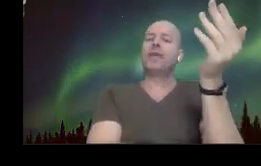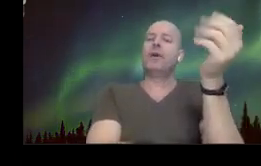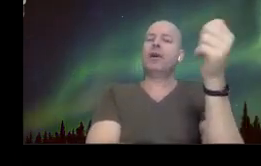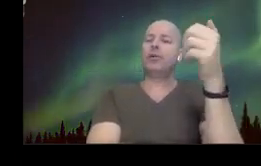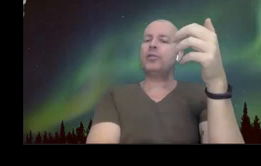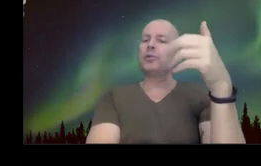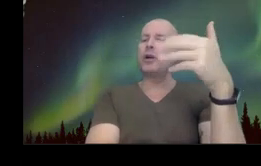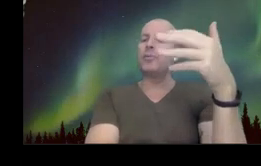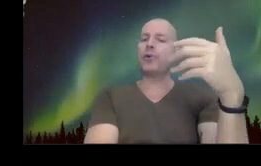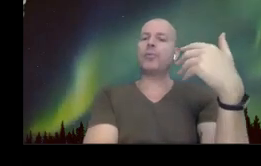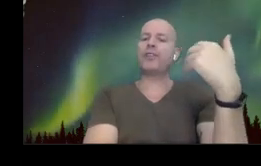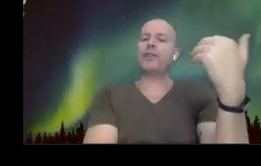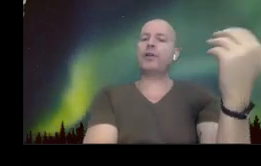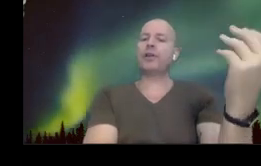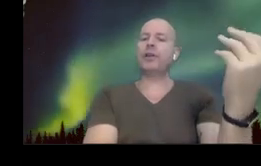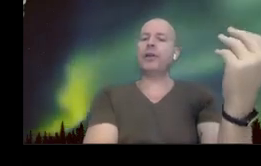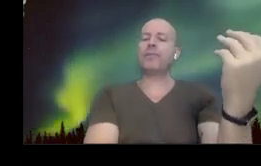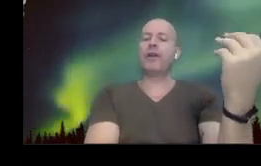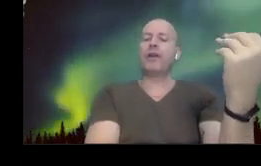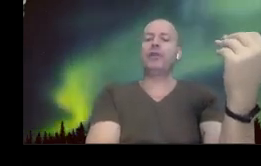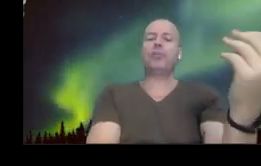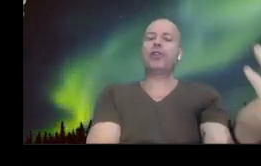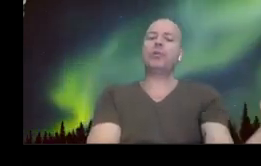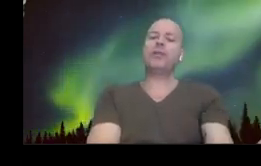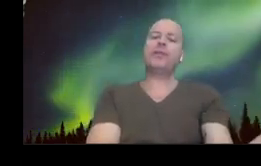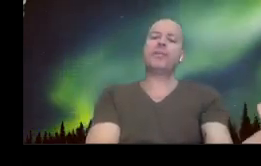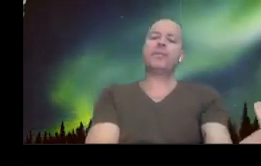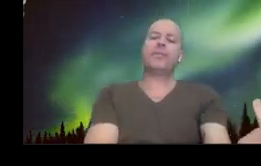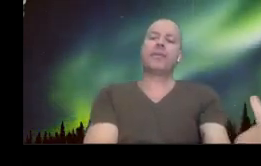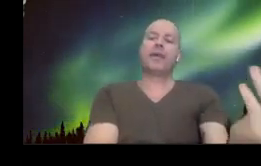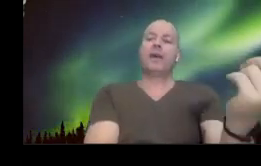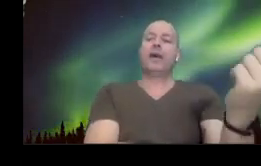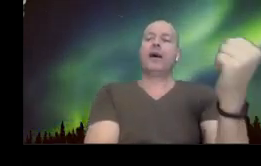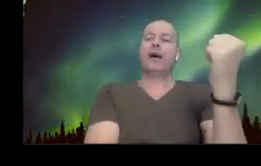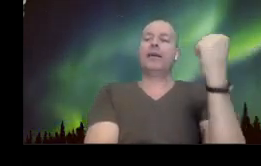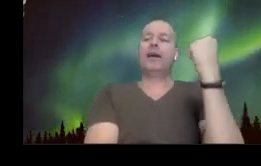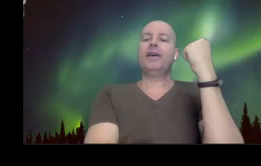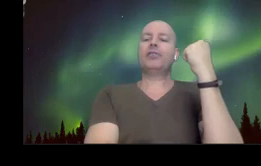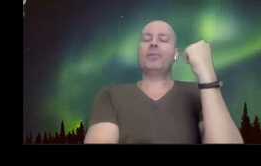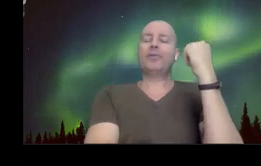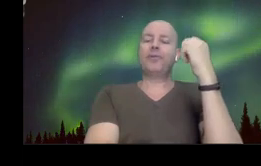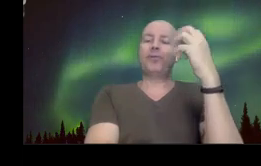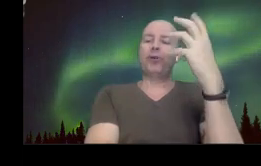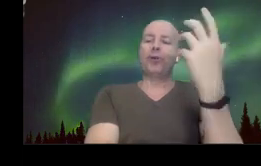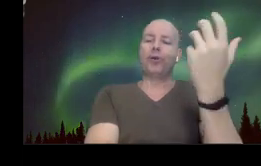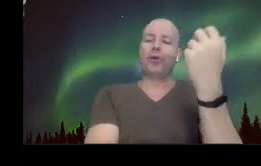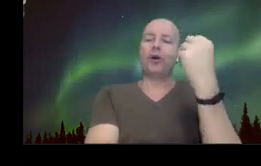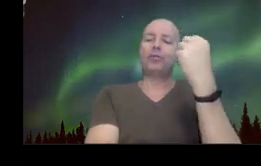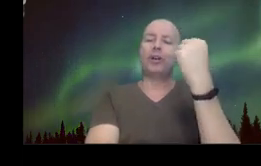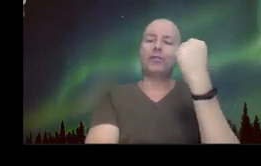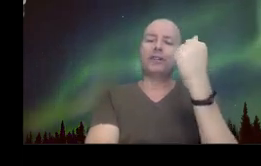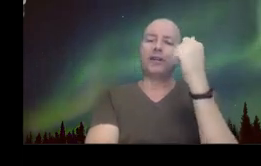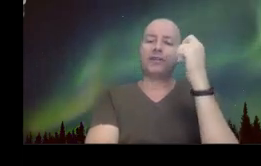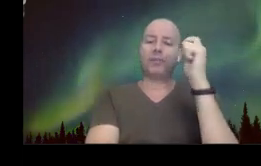teoria, as coisas mudaram um pouco, mas na teoria, isso pode acontecer. E aí eu sempre fico,